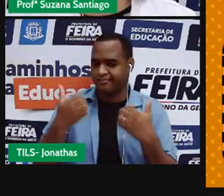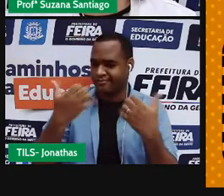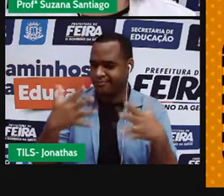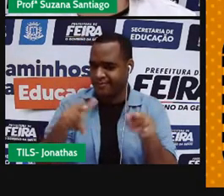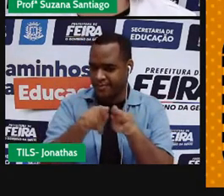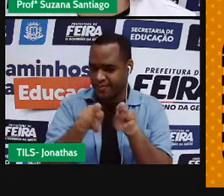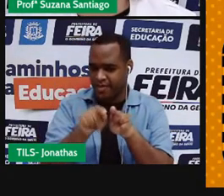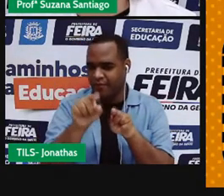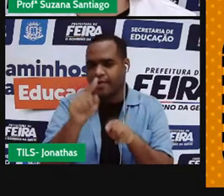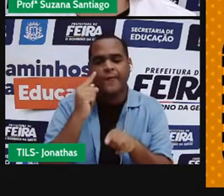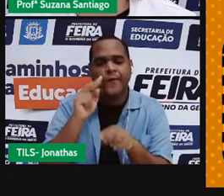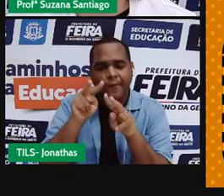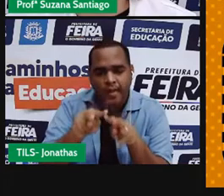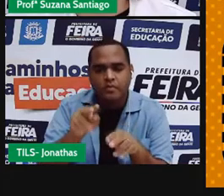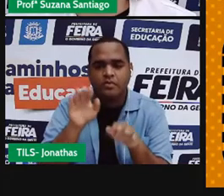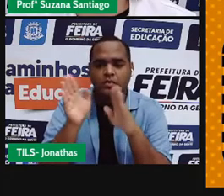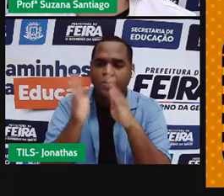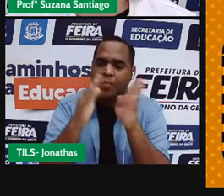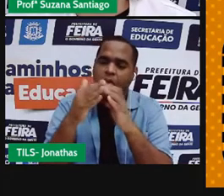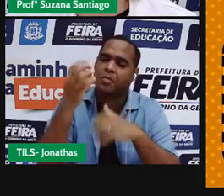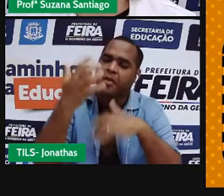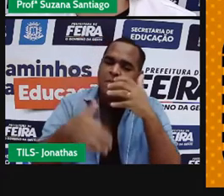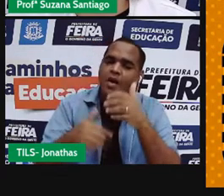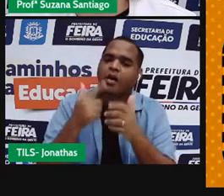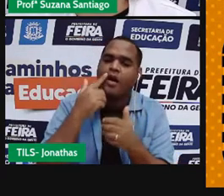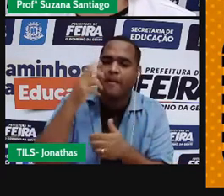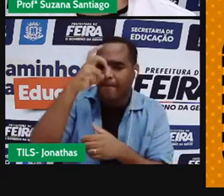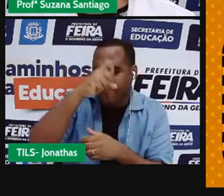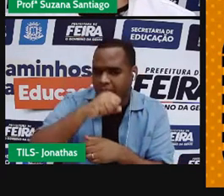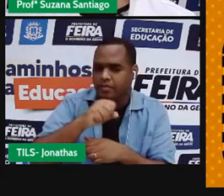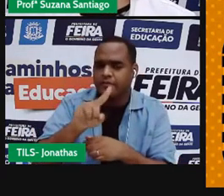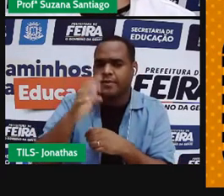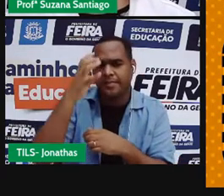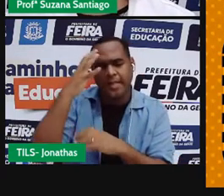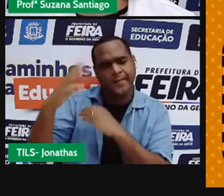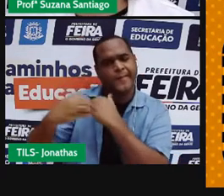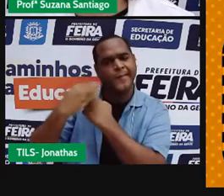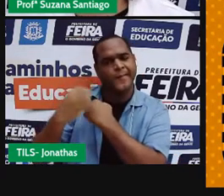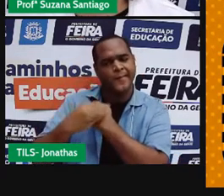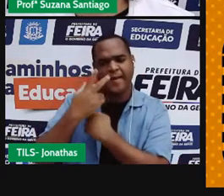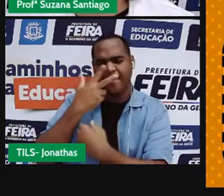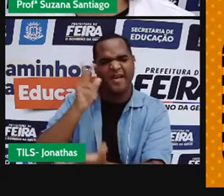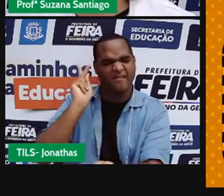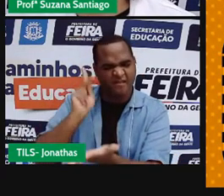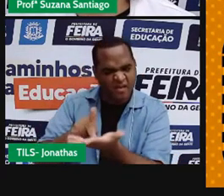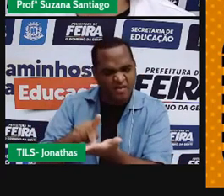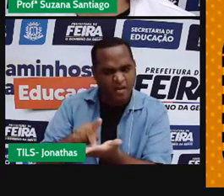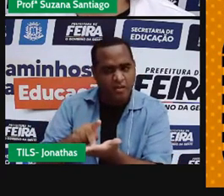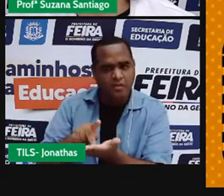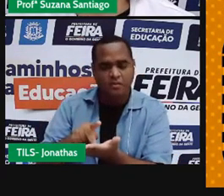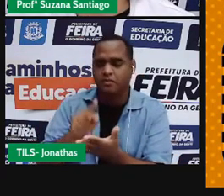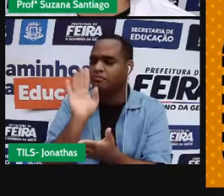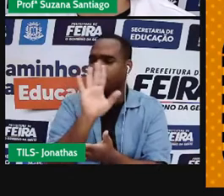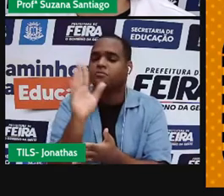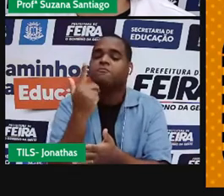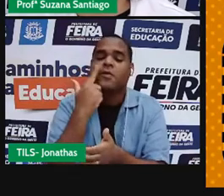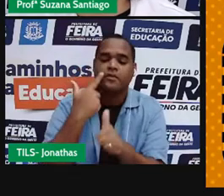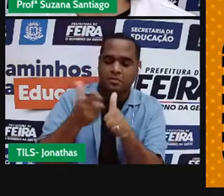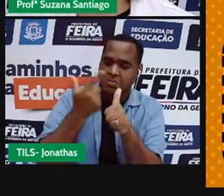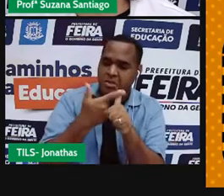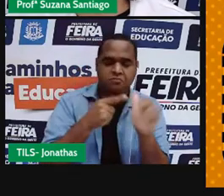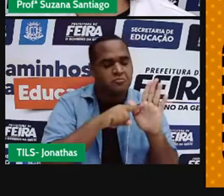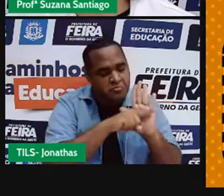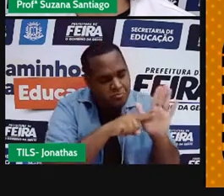fiquem atentos. Toda vez que receber informação, vamos lá pensar: será que isso é desse jeito mesmo? Vou lá pesquisar para ver se é assim que